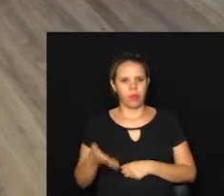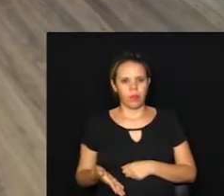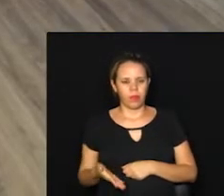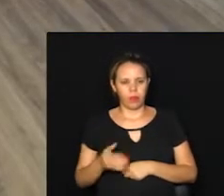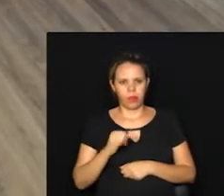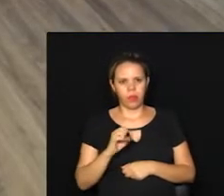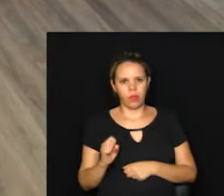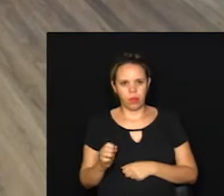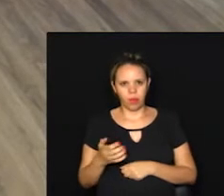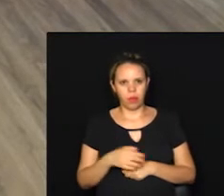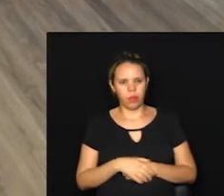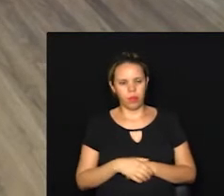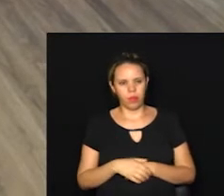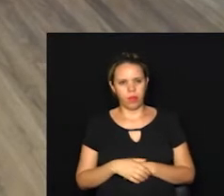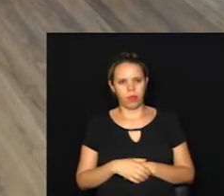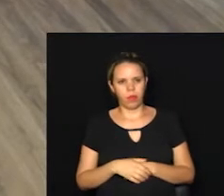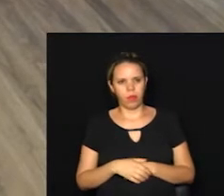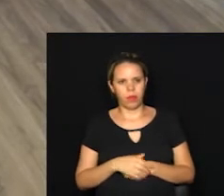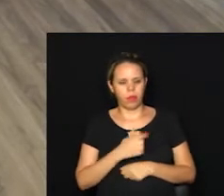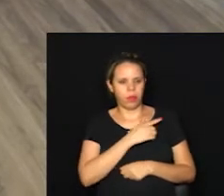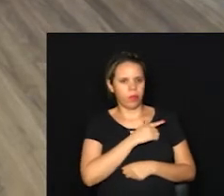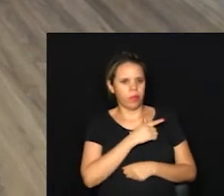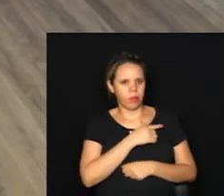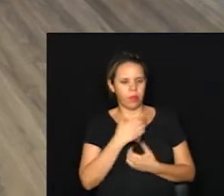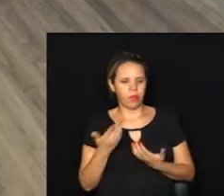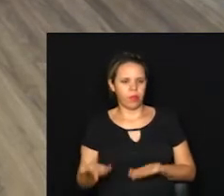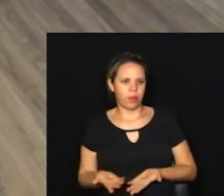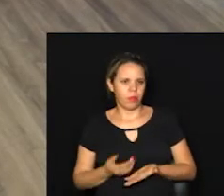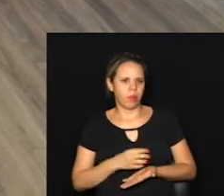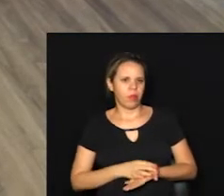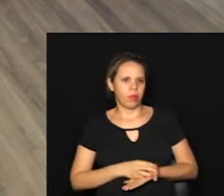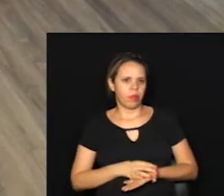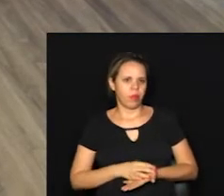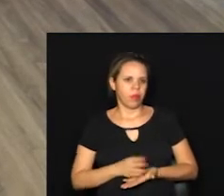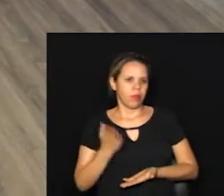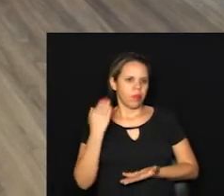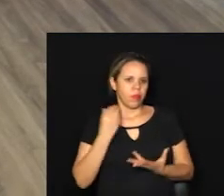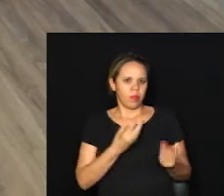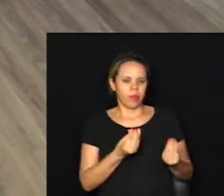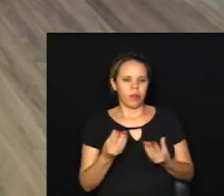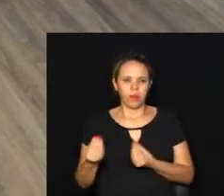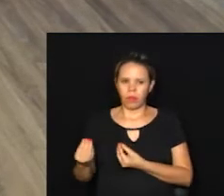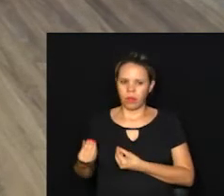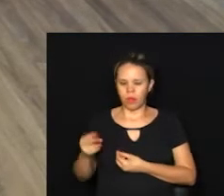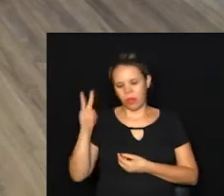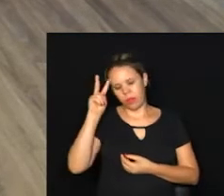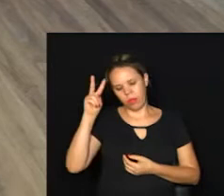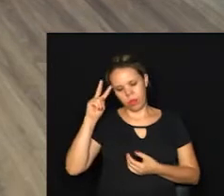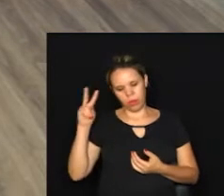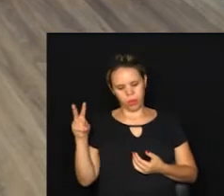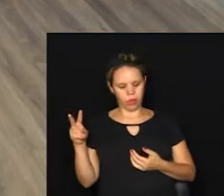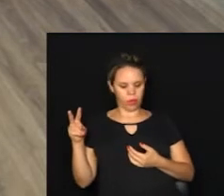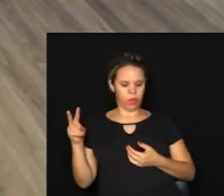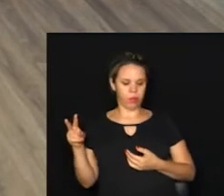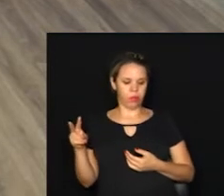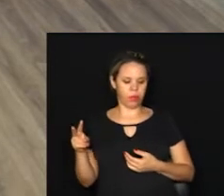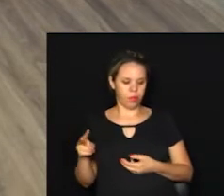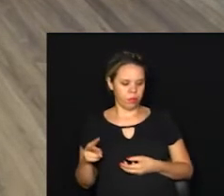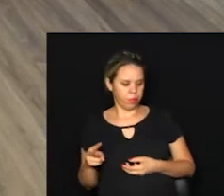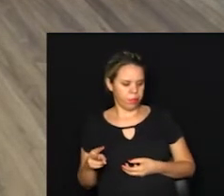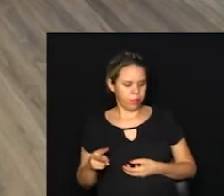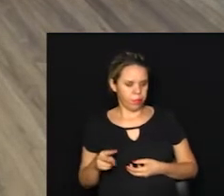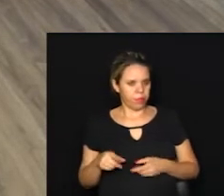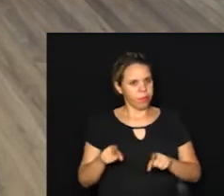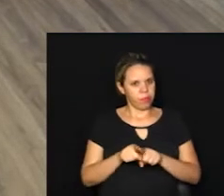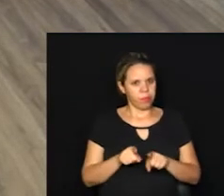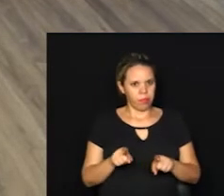José Ricardo Mariolane, pelo lado do Guarani, né? Que sabe muito a respeito da história. O Stefan Campineiro